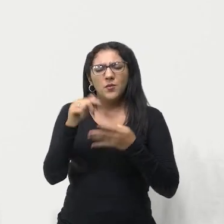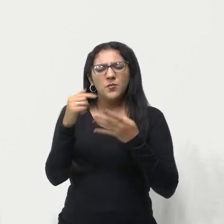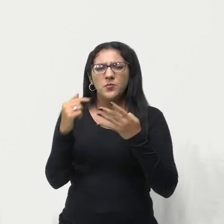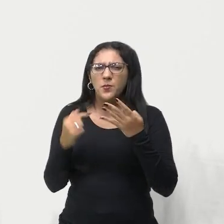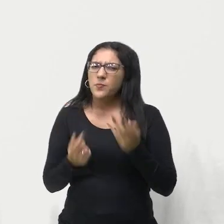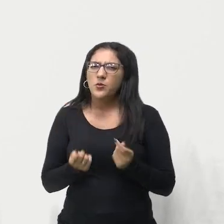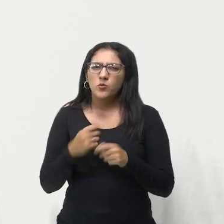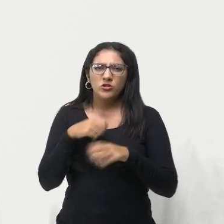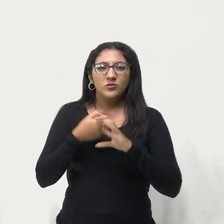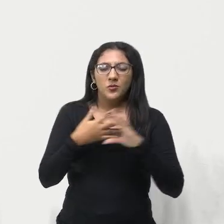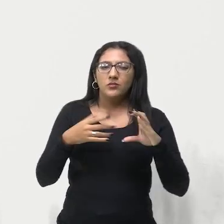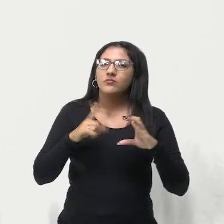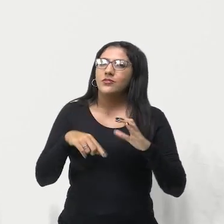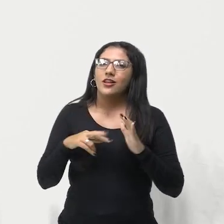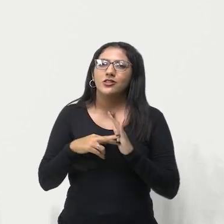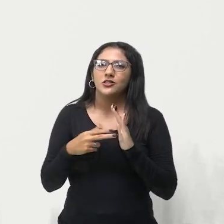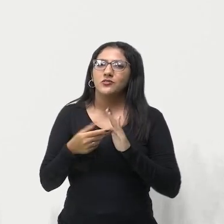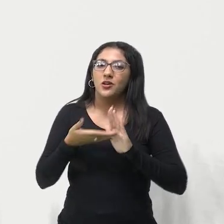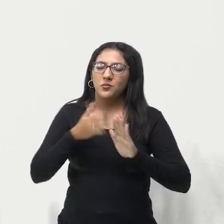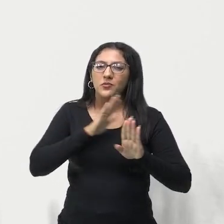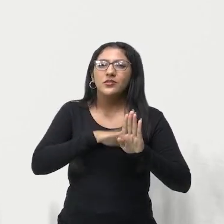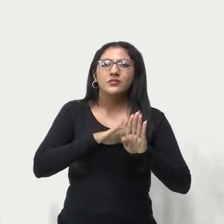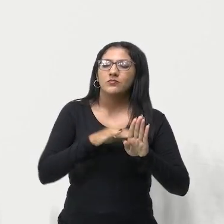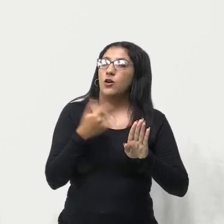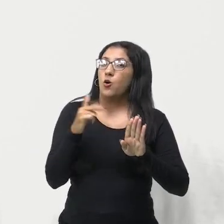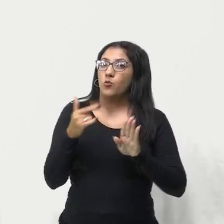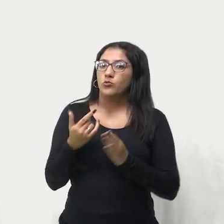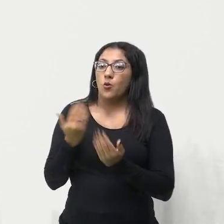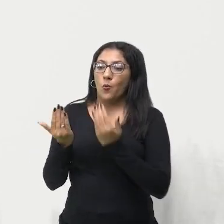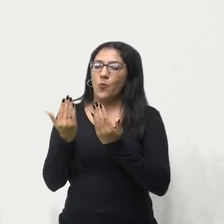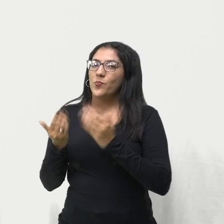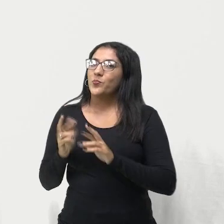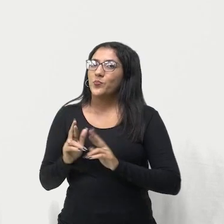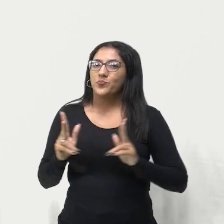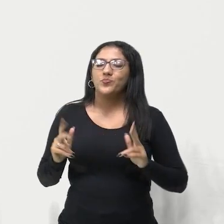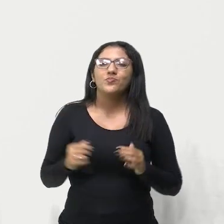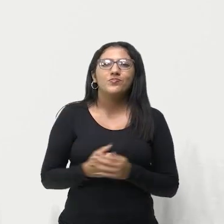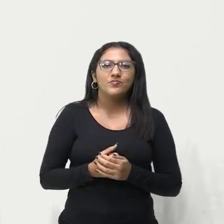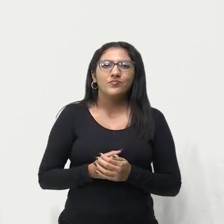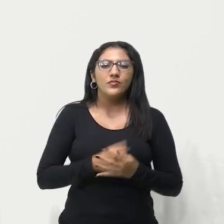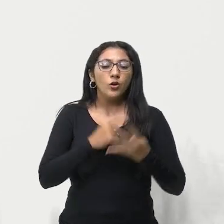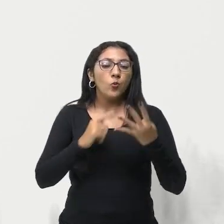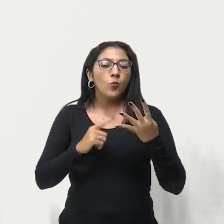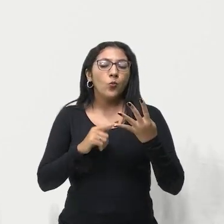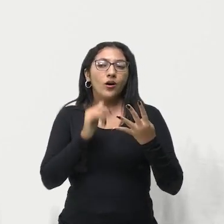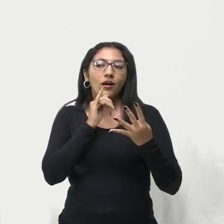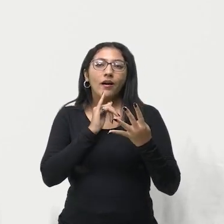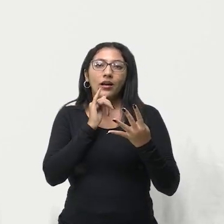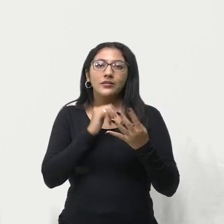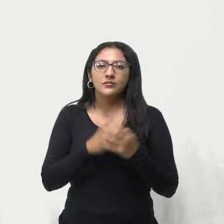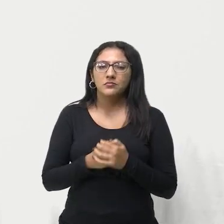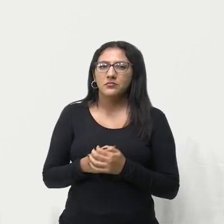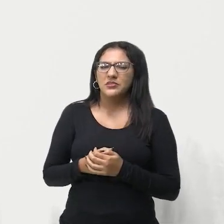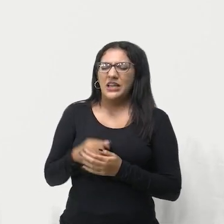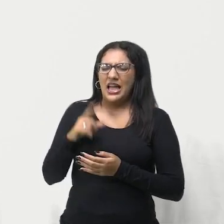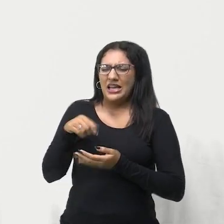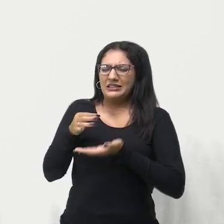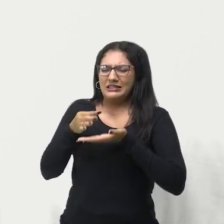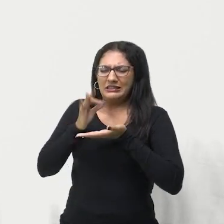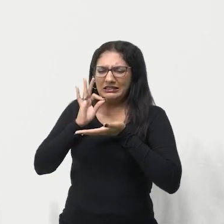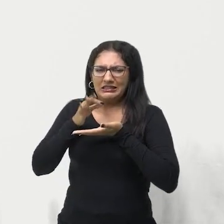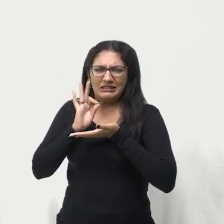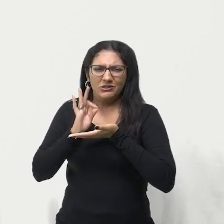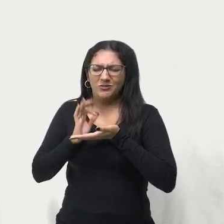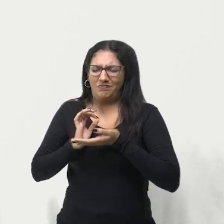e assim por diante. Então, metáfora nesse caso, não é comparação. E o último exemplo, esse café é um